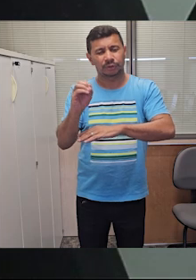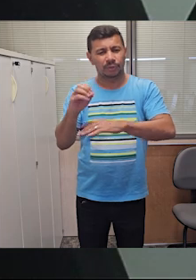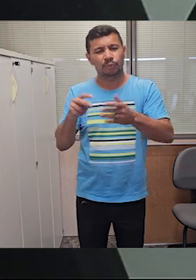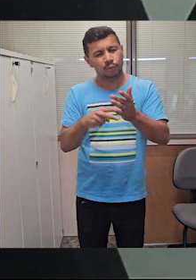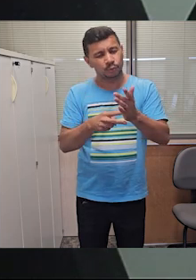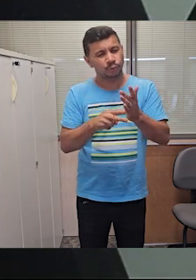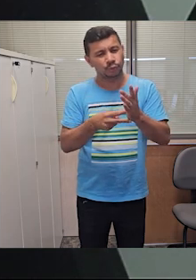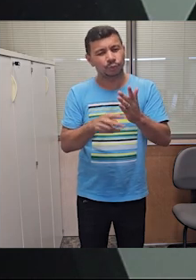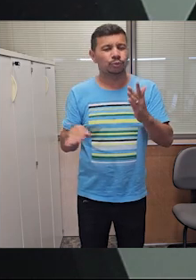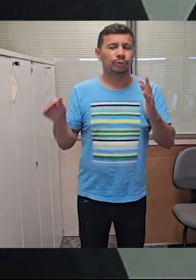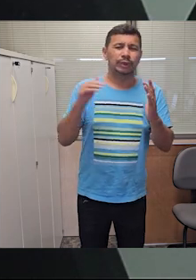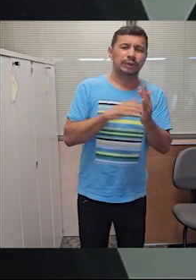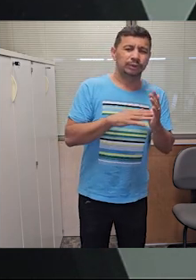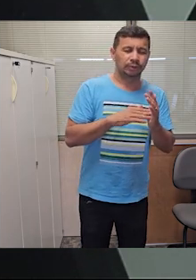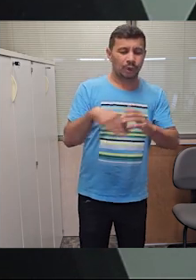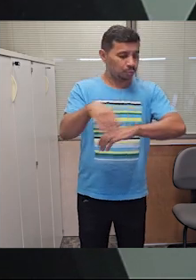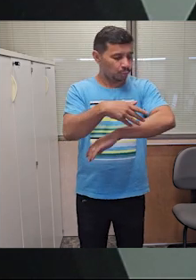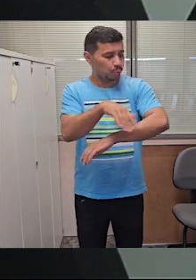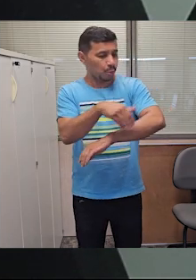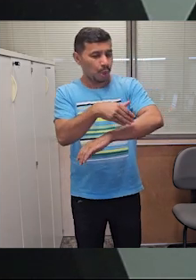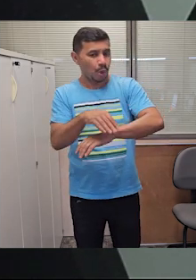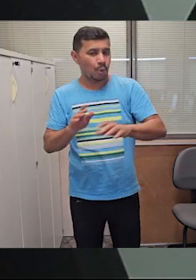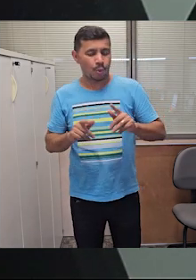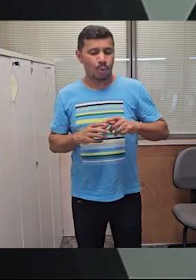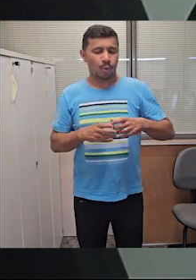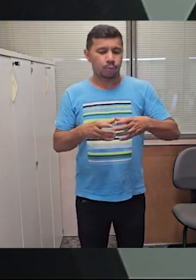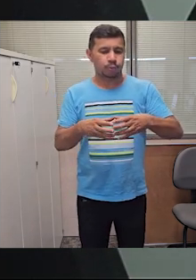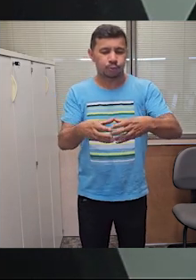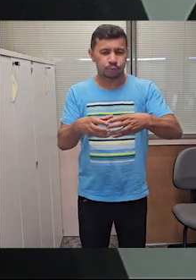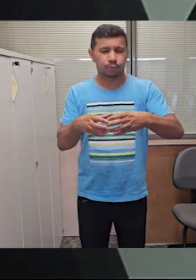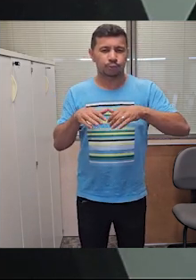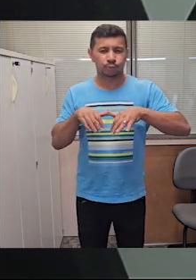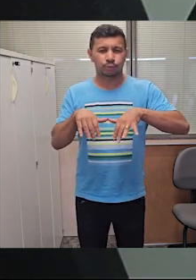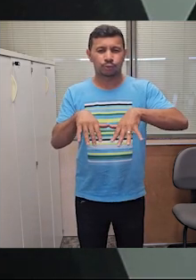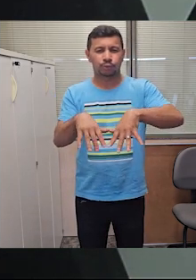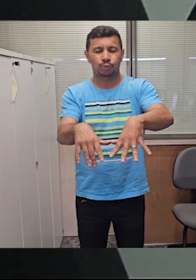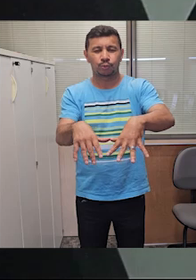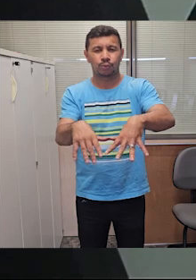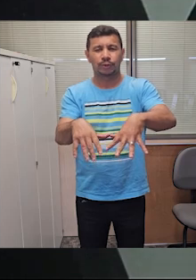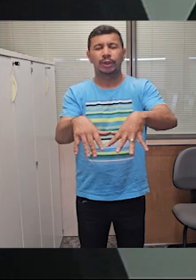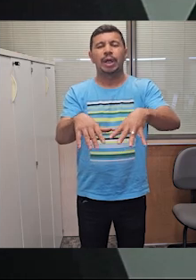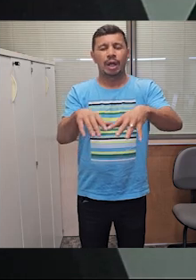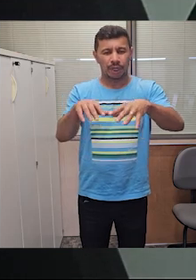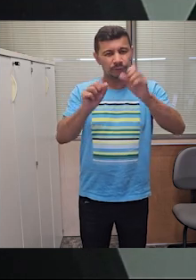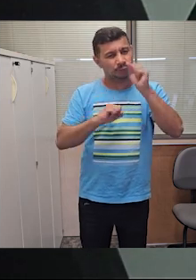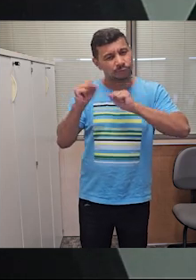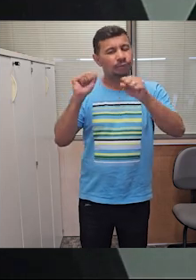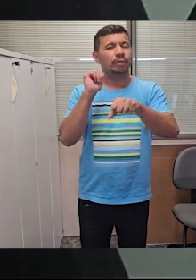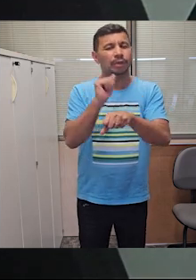em passeata pelas ruas, onde ficamos em assembleia. A Braseixos